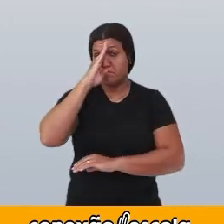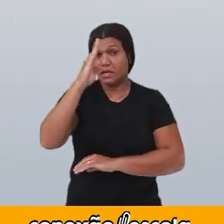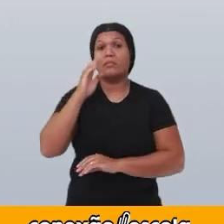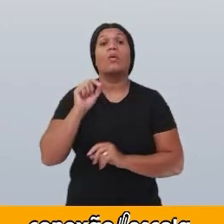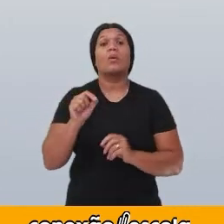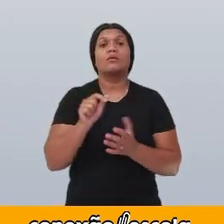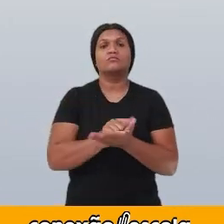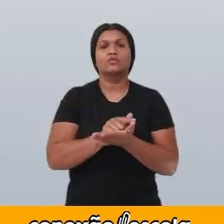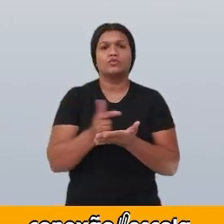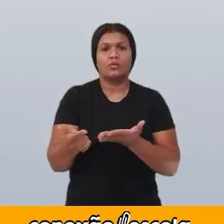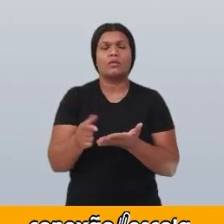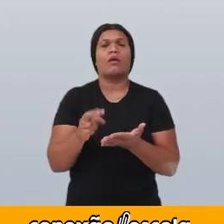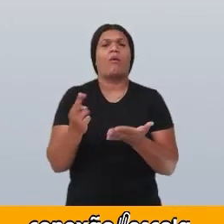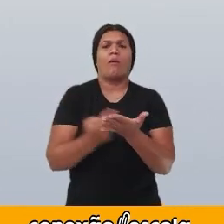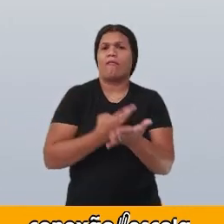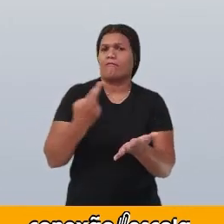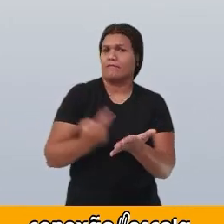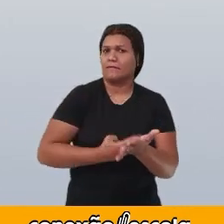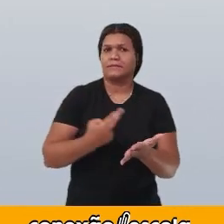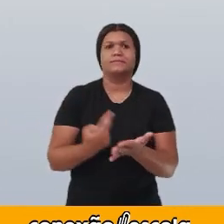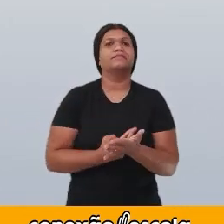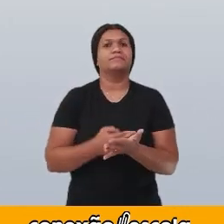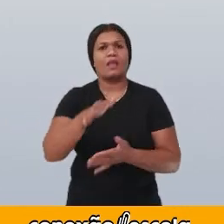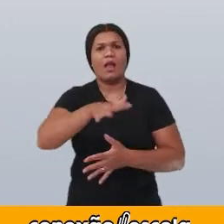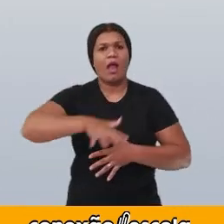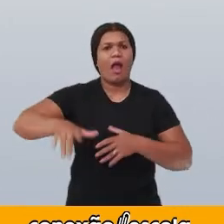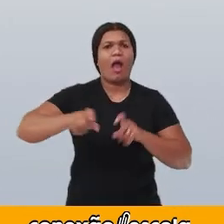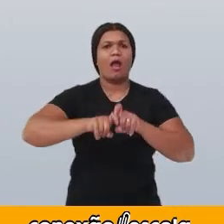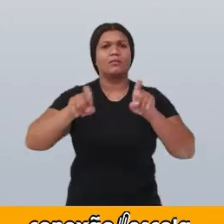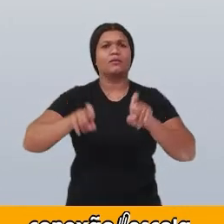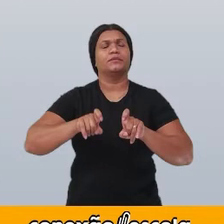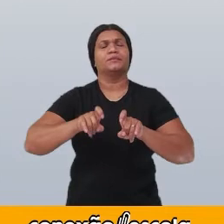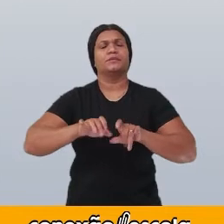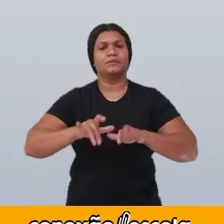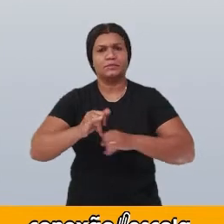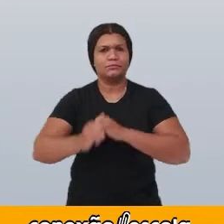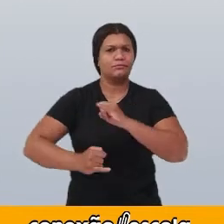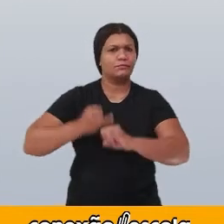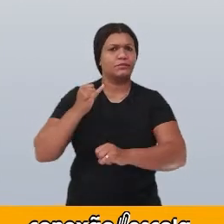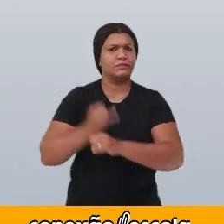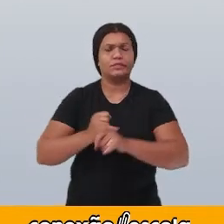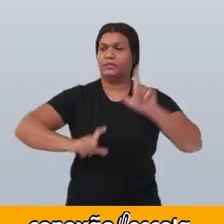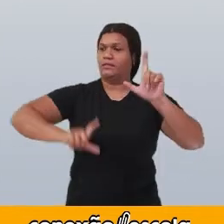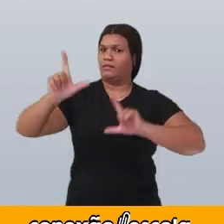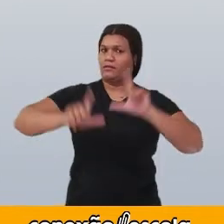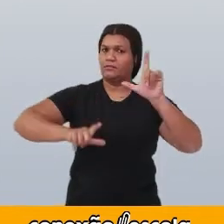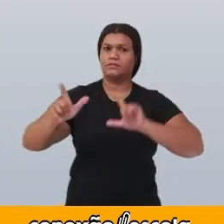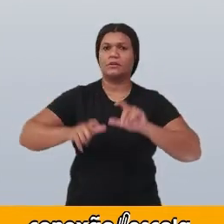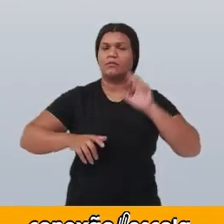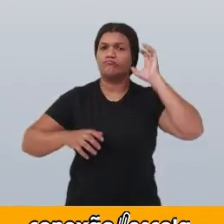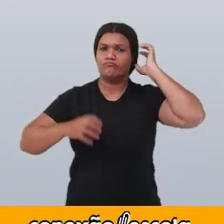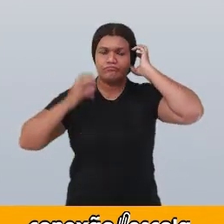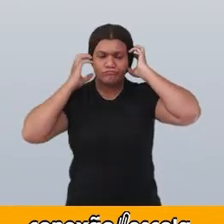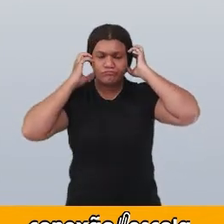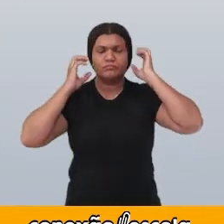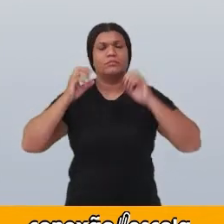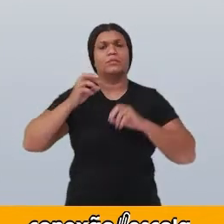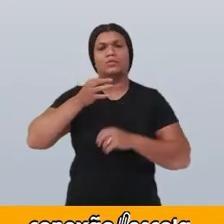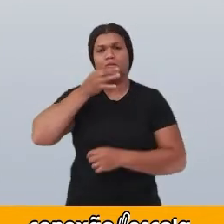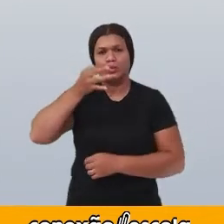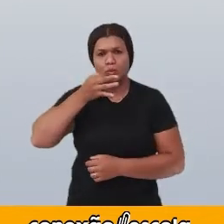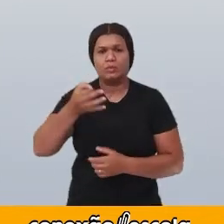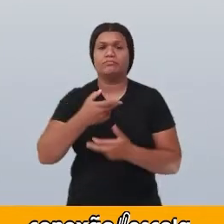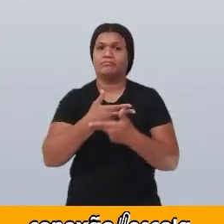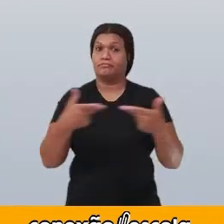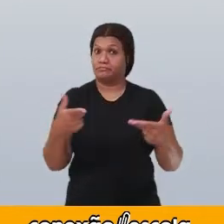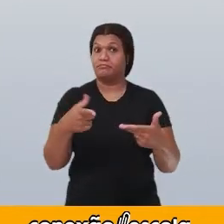por jornais, revistas, meios eletrônicos, televisivos, rádio. E além de informar,